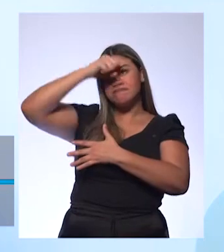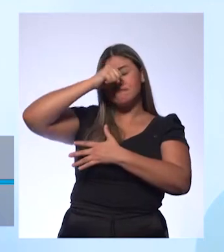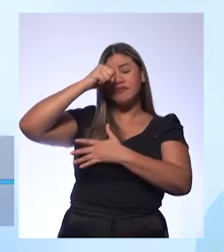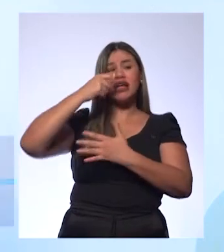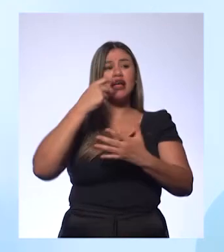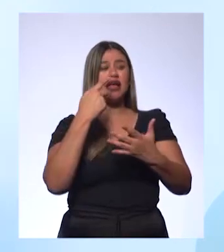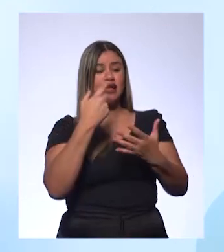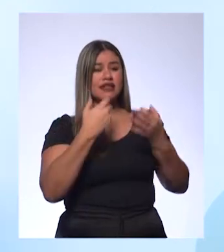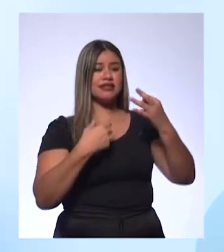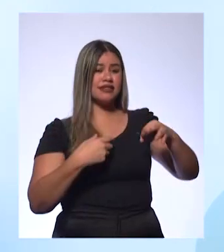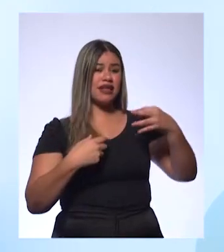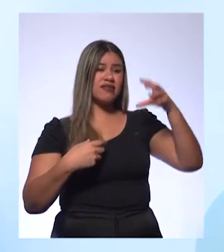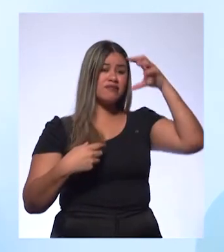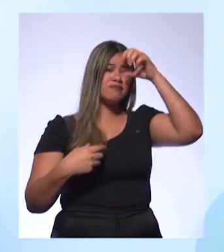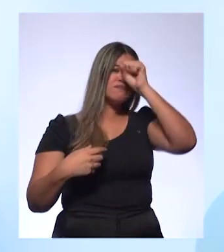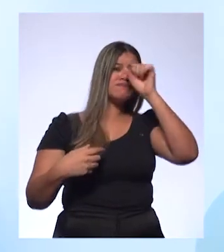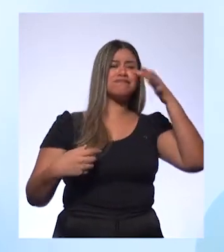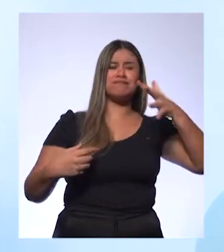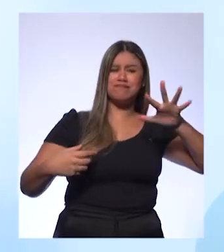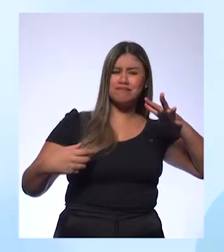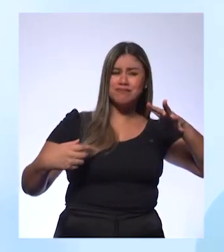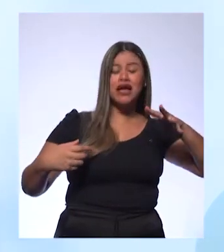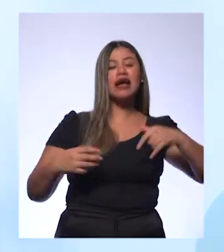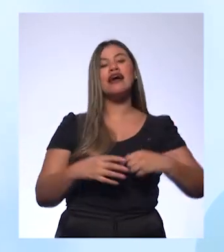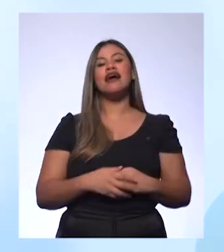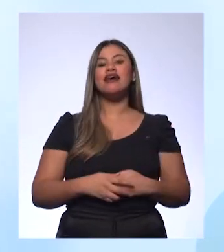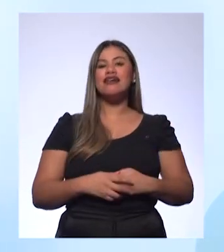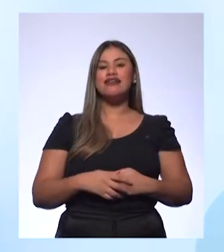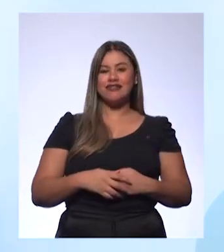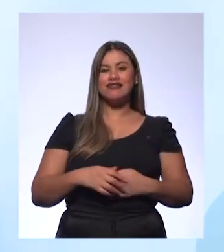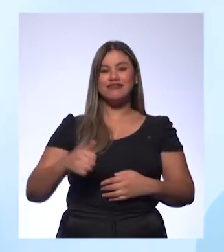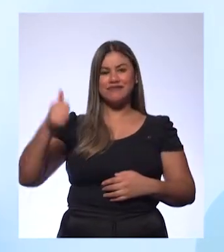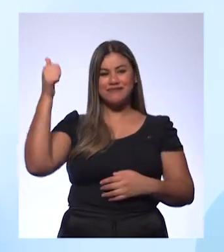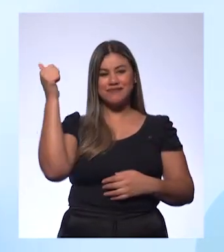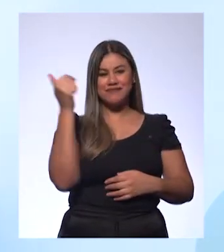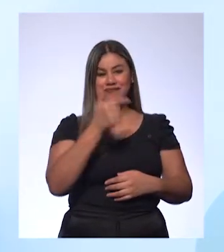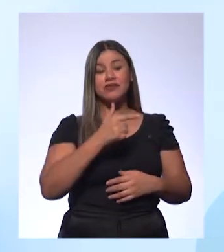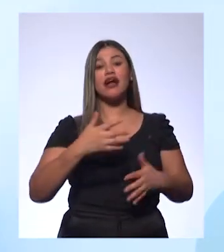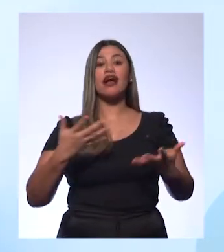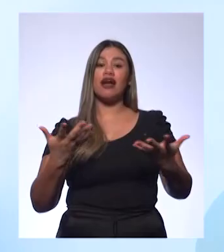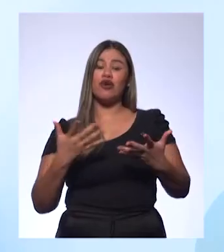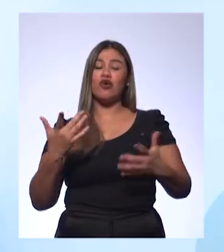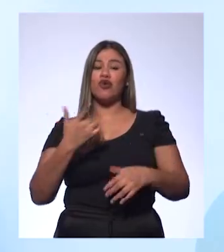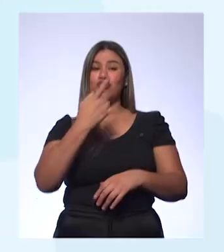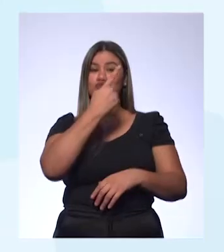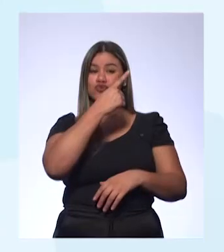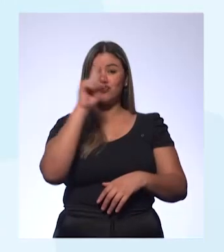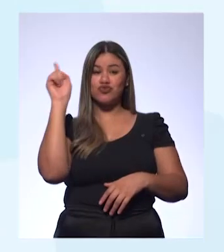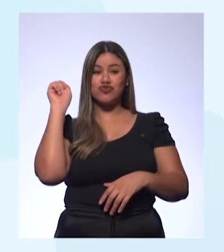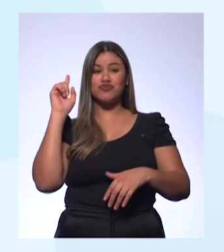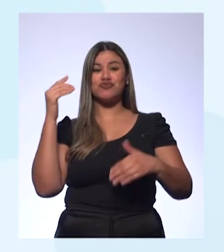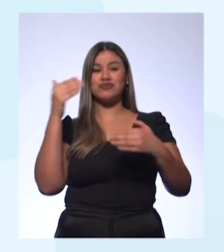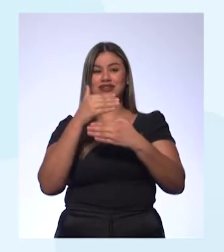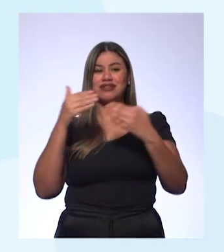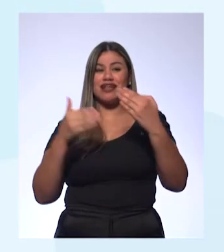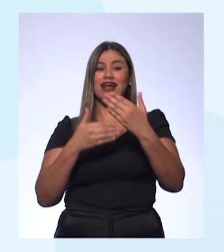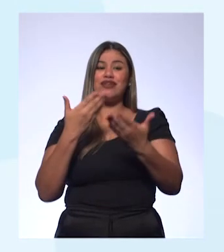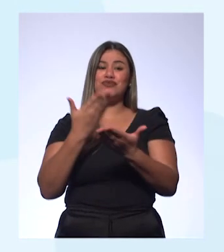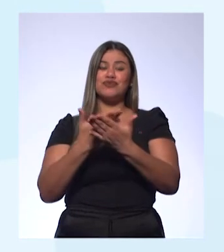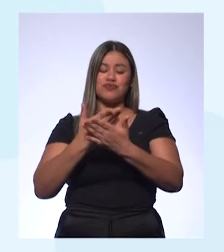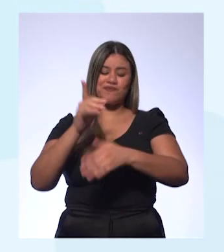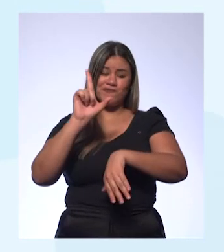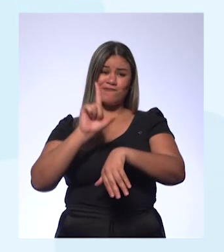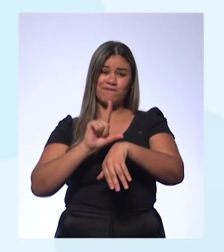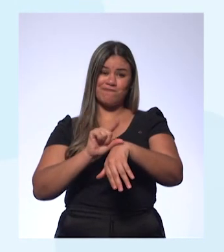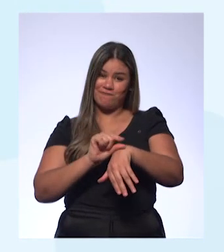Luanda? É verdade. Então, essa daí, então, nós vamos agora já para o último slide, porque a aula está terminando, né? Então, tá assim,